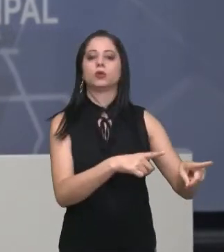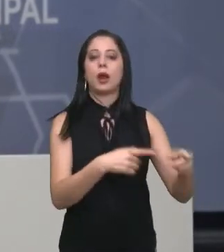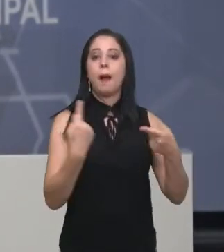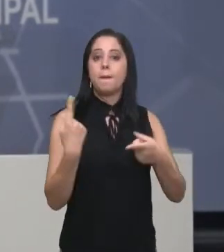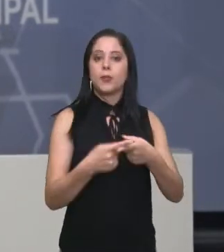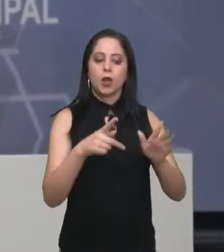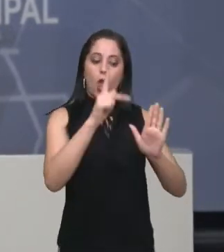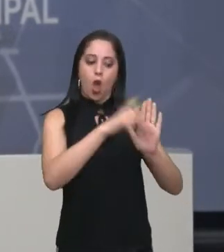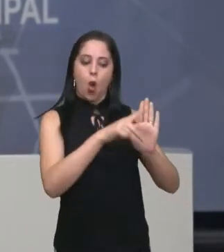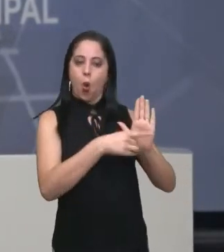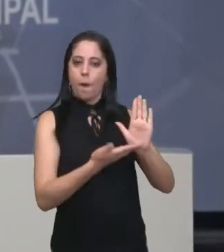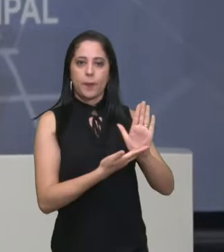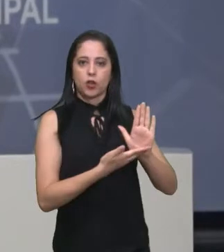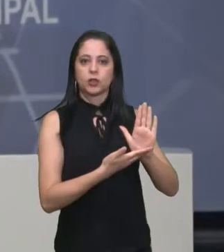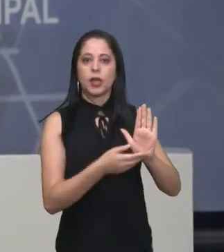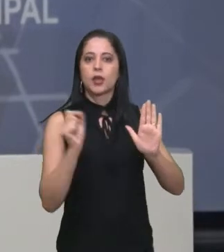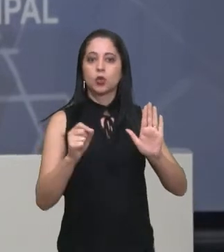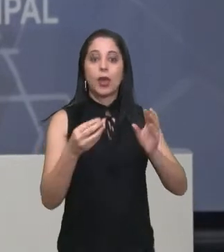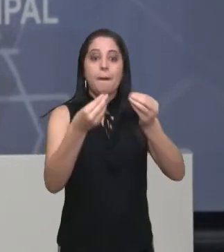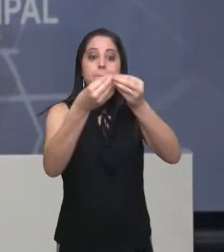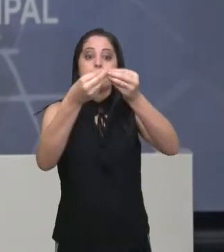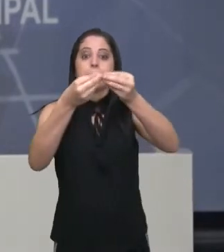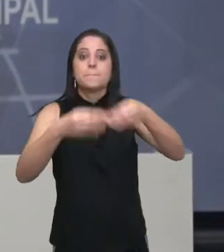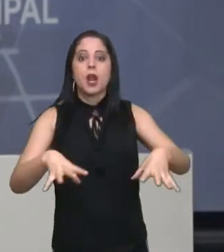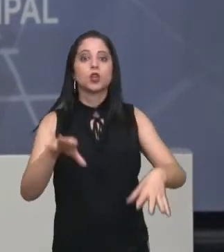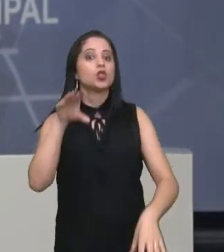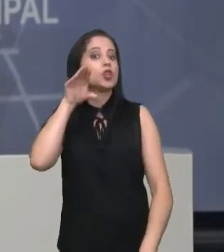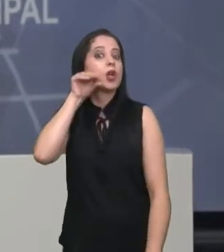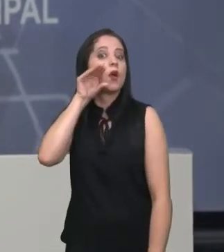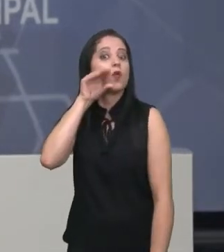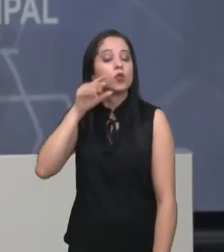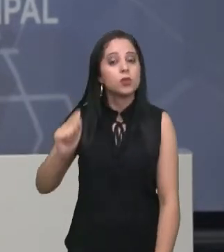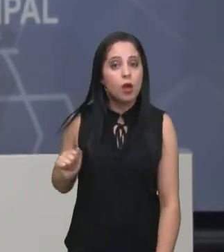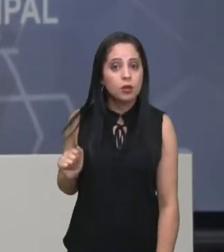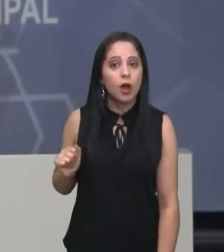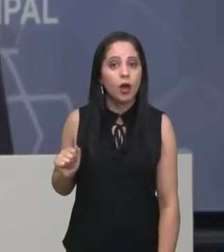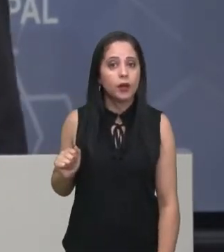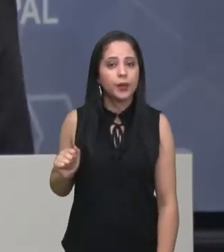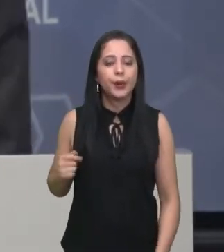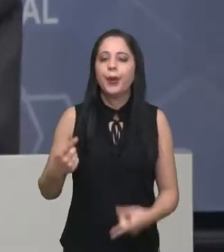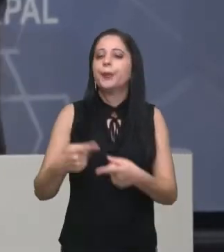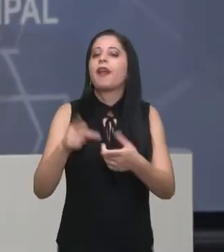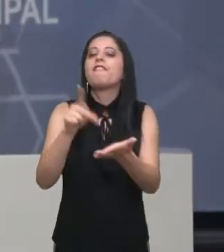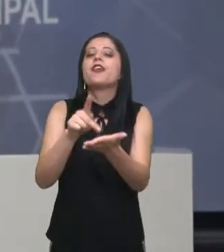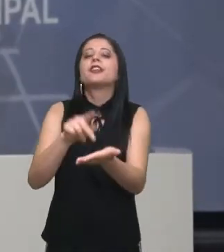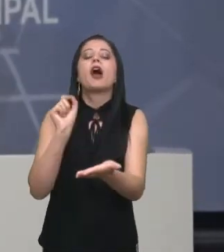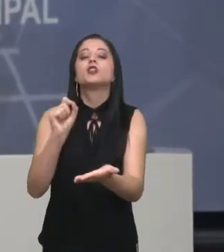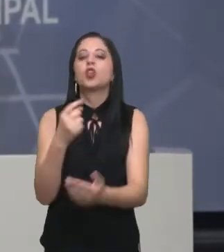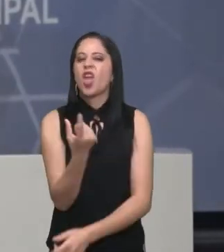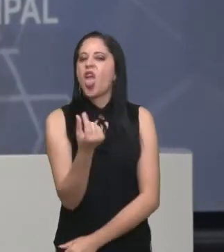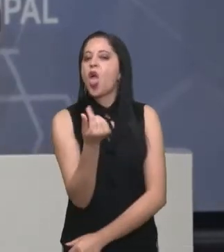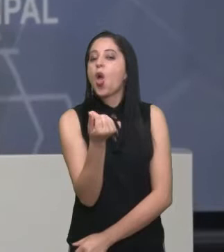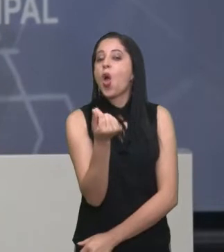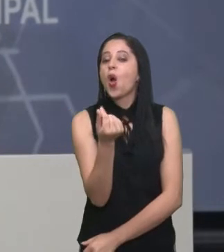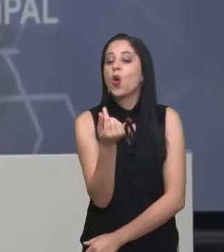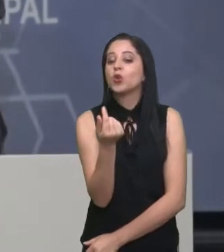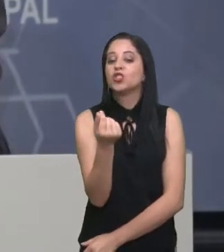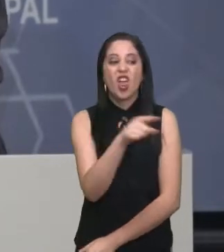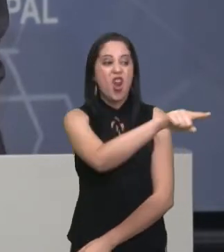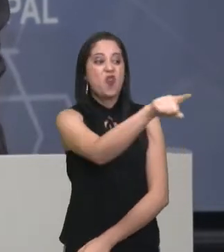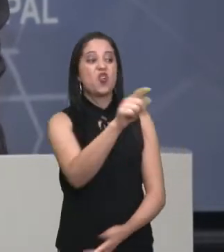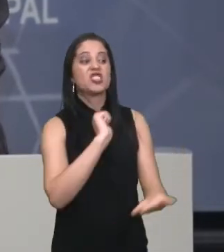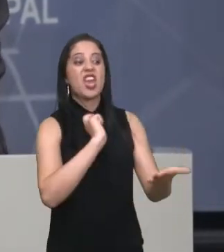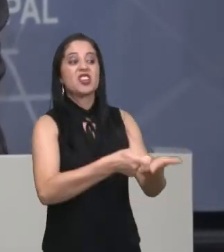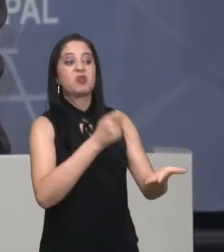projeto pune o servidor, que na verdade, esse dinheiro que vai ser economizado com o trabalho de vocês vai ser para pagar a